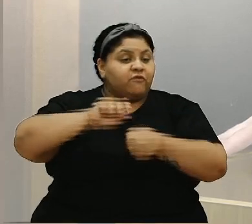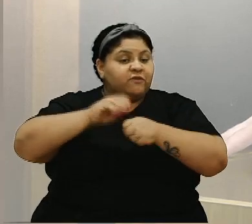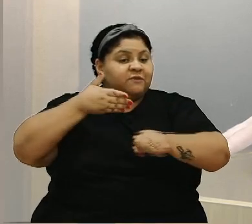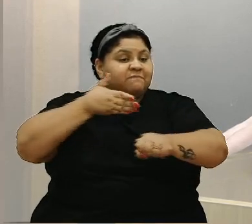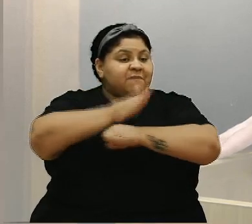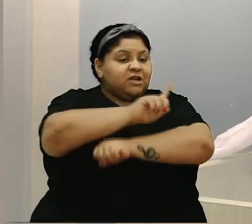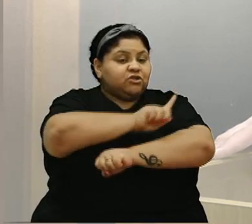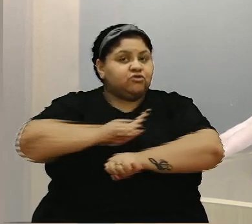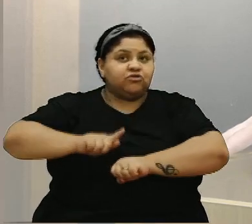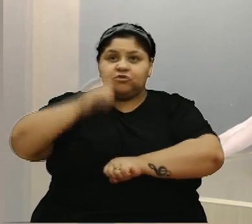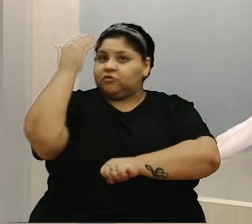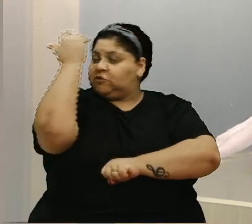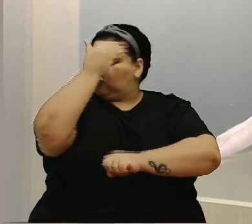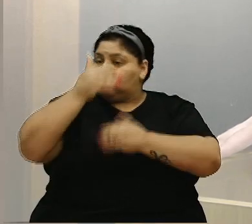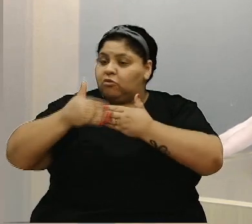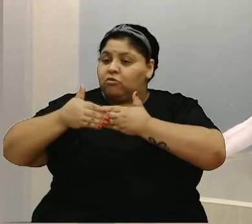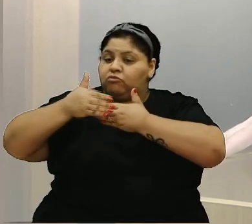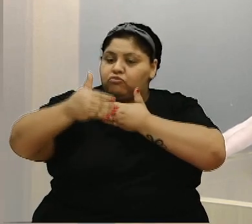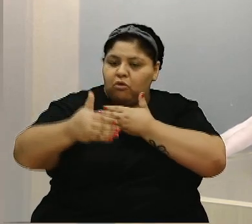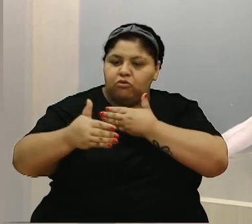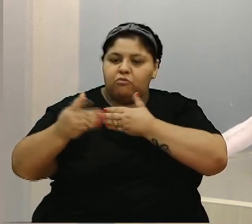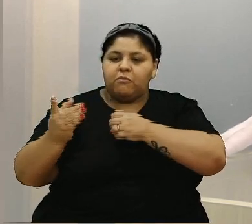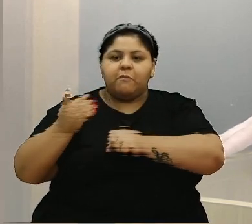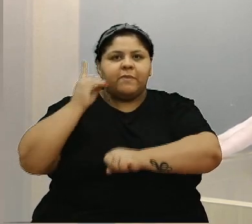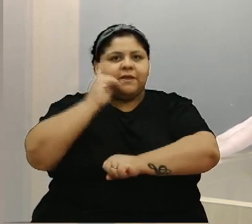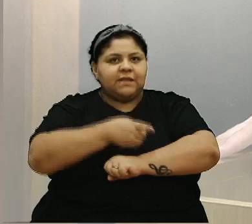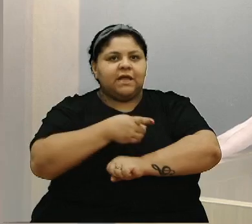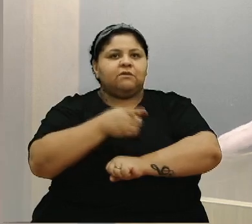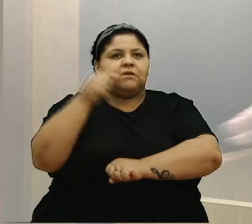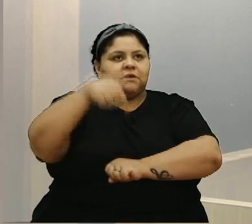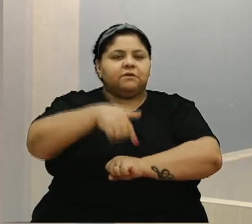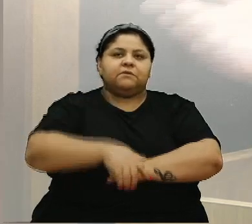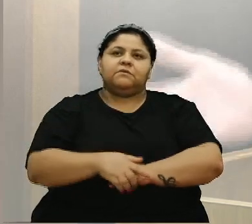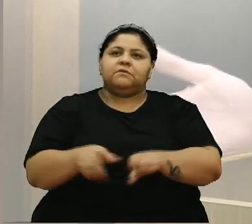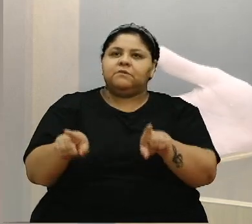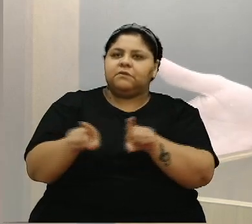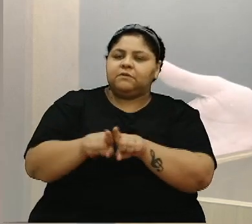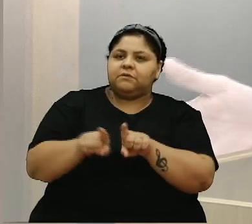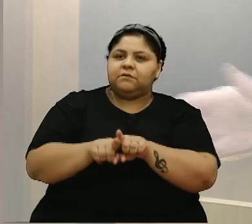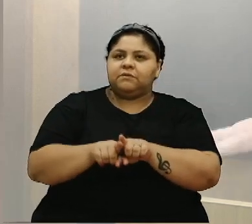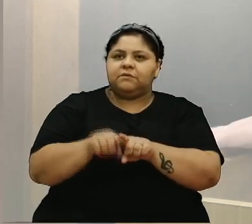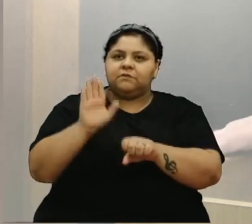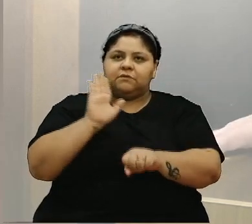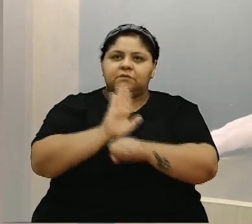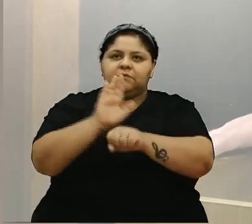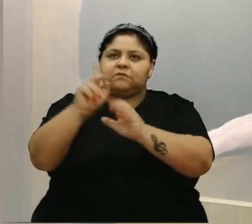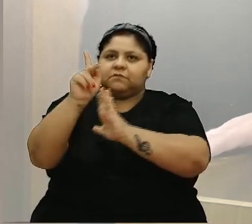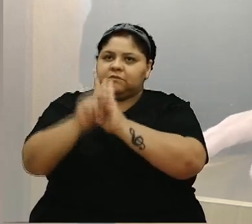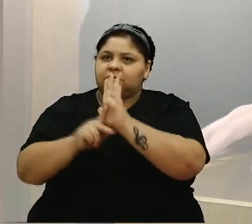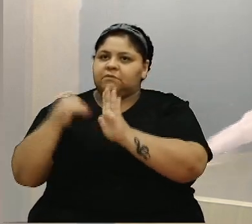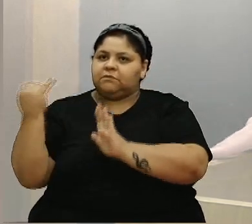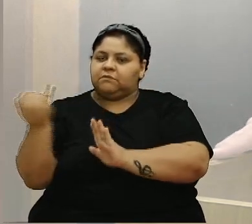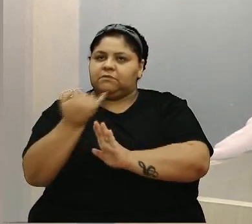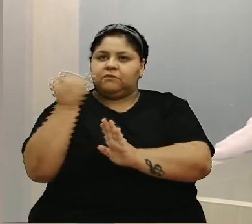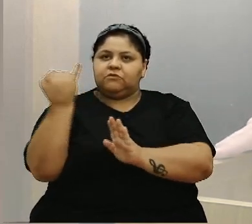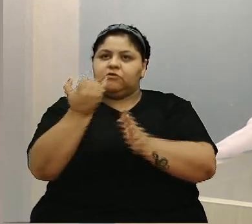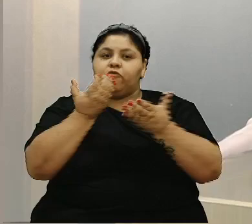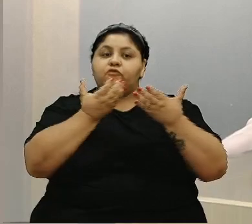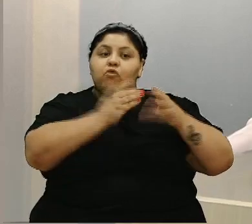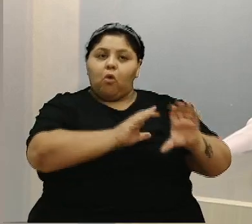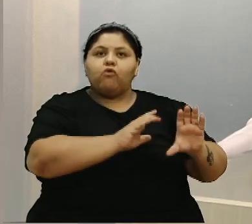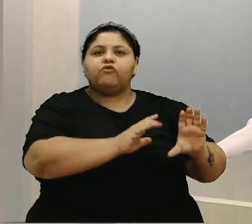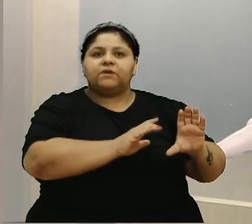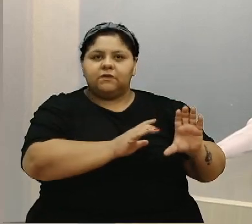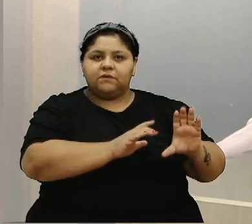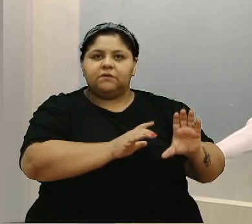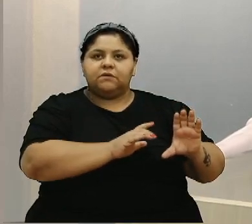Adiló, durante todo o meu mandato aqui, como também ajudei em projetos importantes, fui oposição em outros que eu achava que no